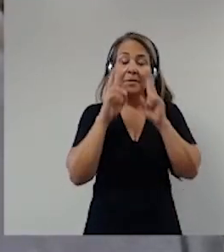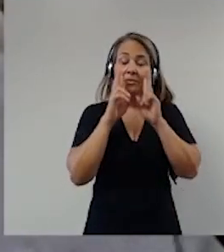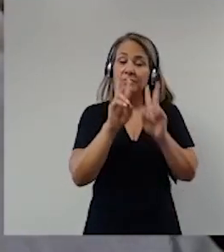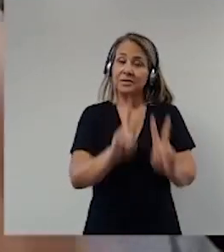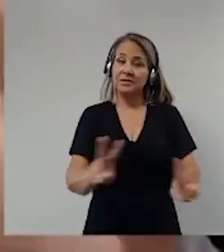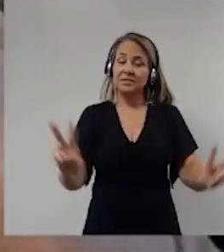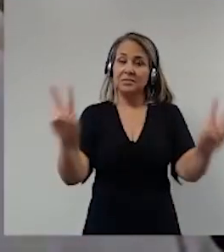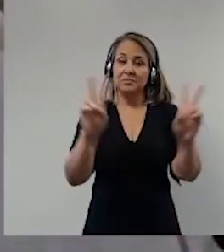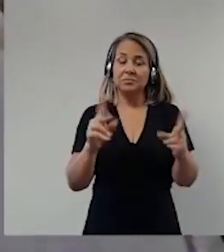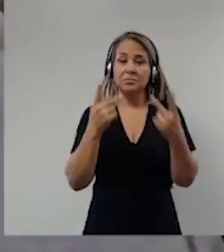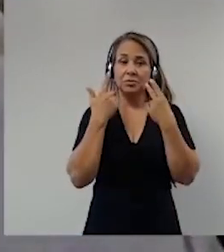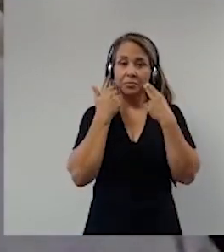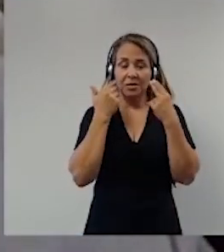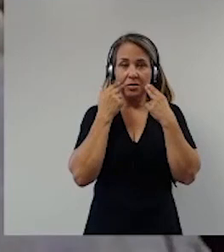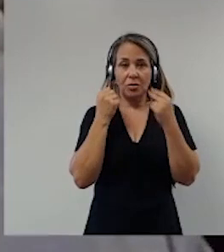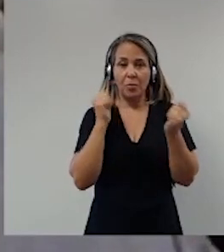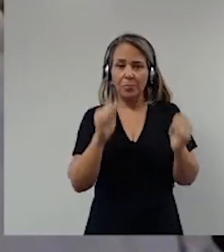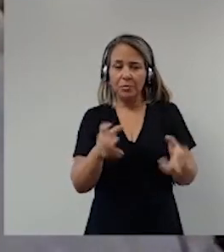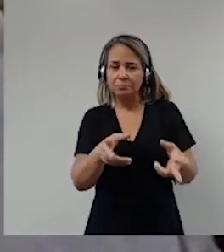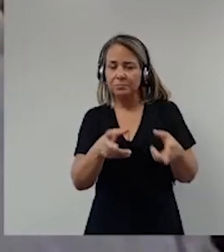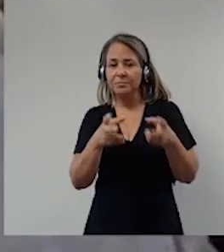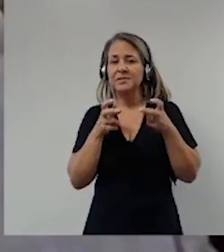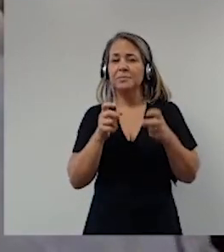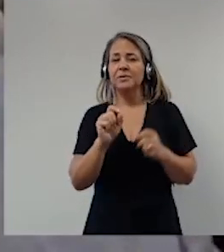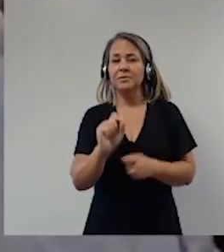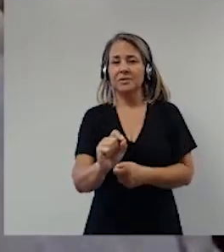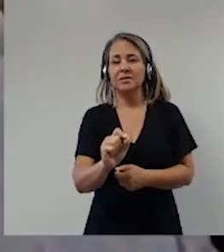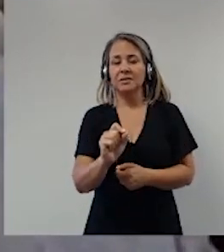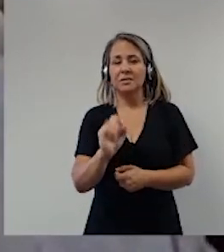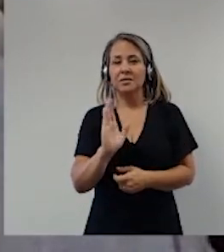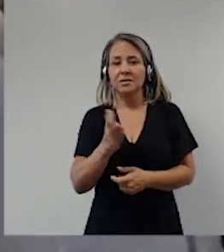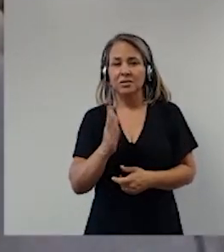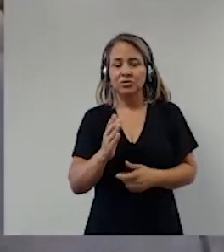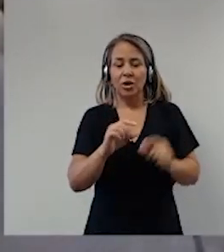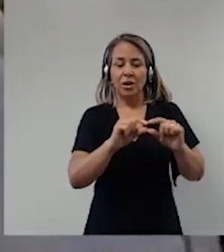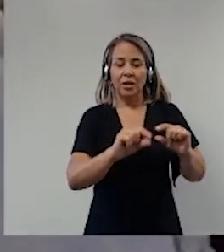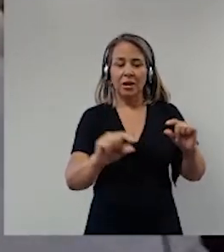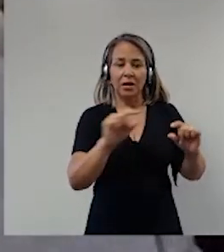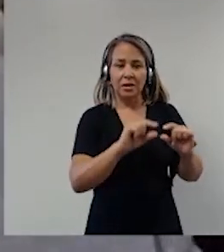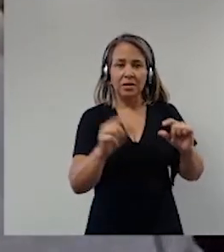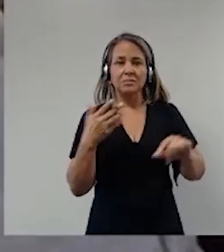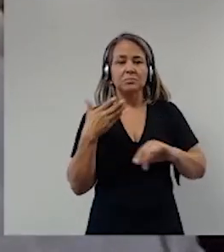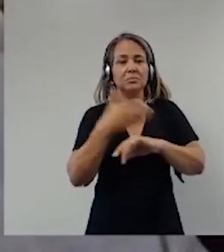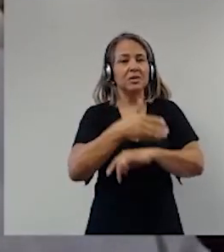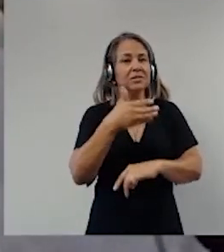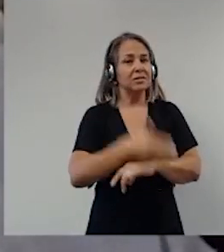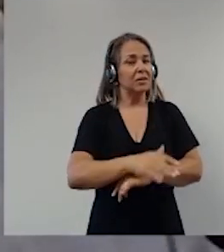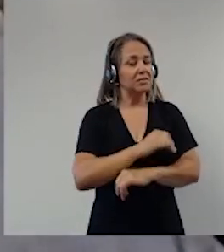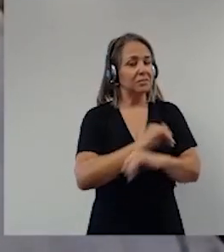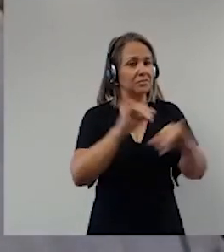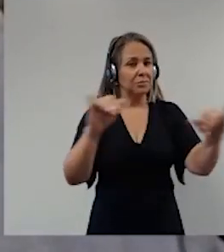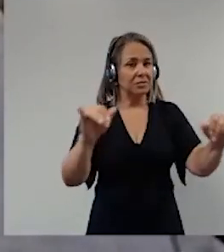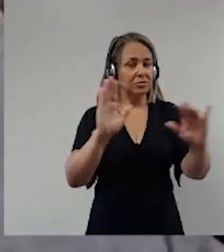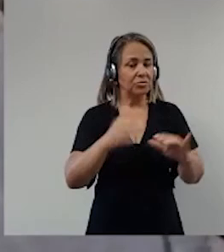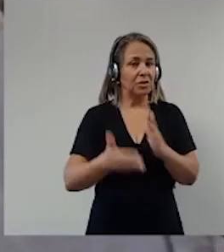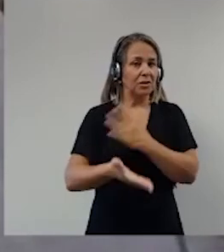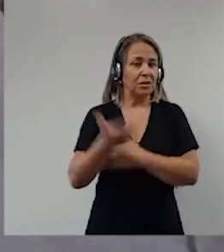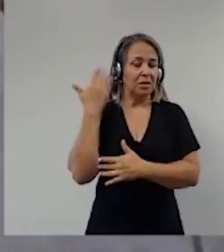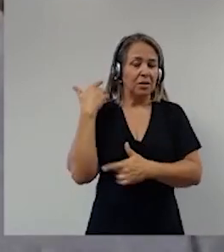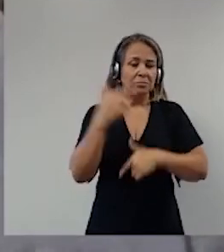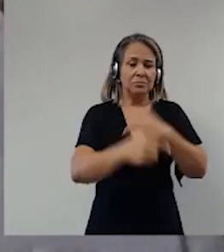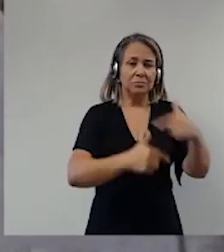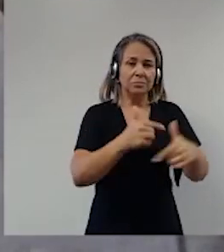eu assim, pude identificar, já nessa linha do acesso à informação, já na ação